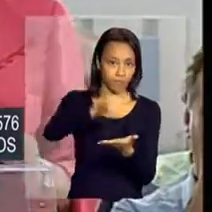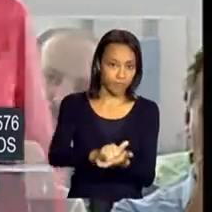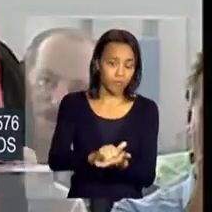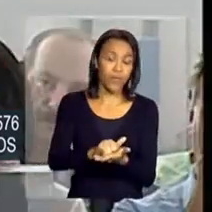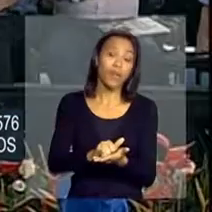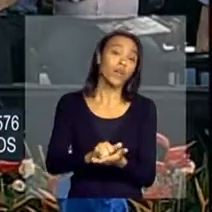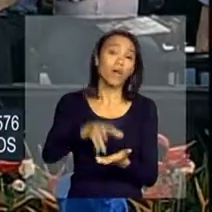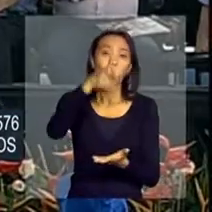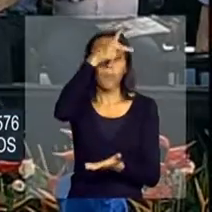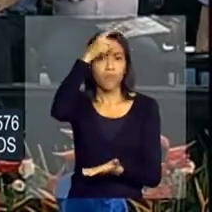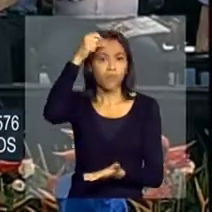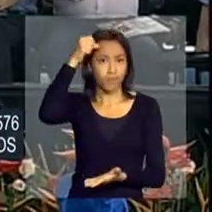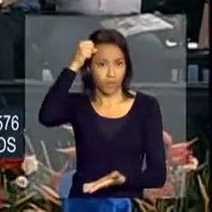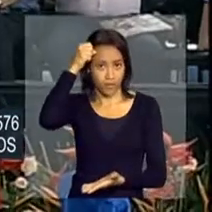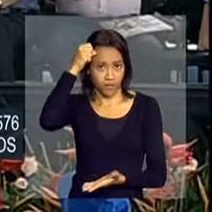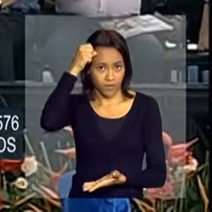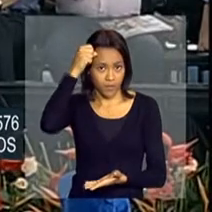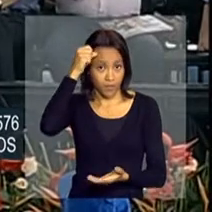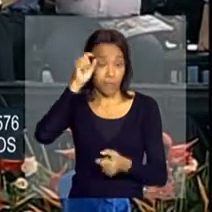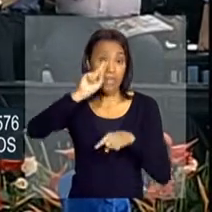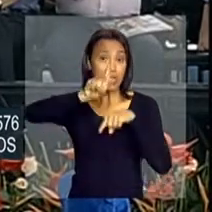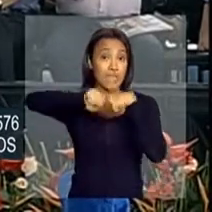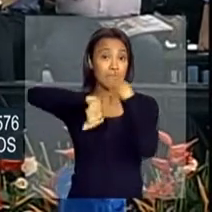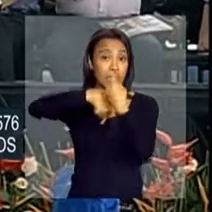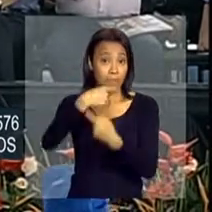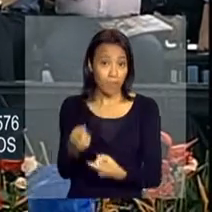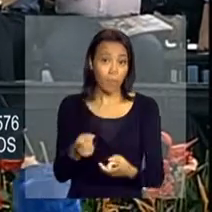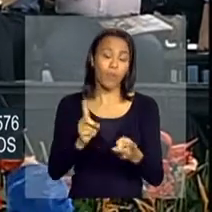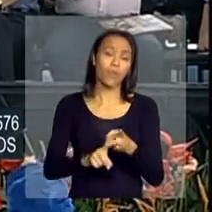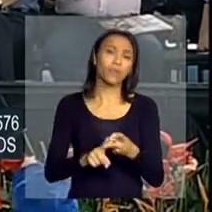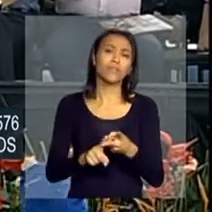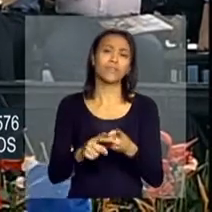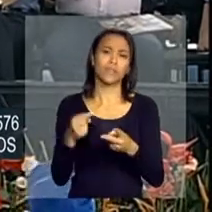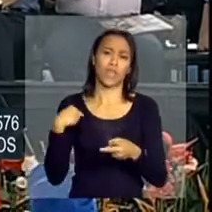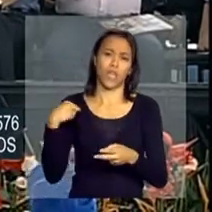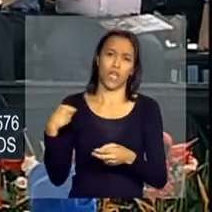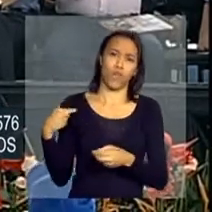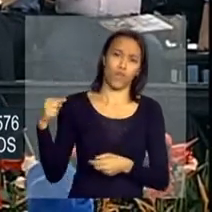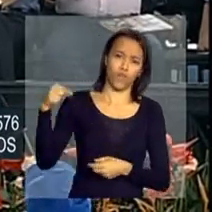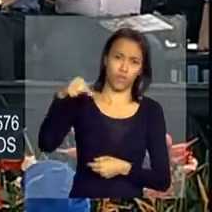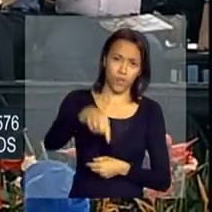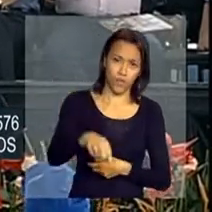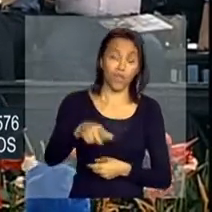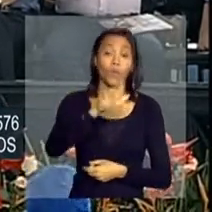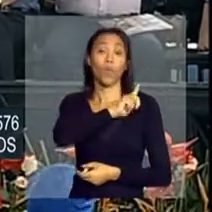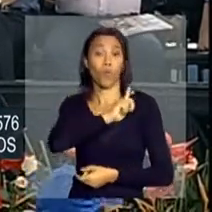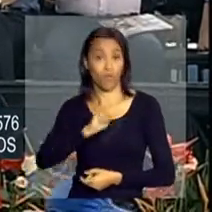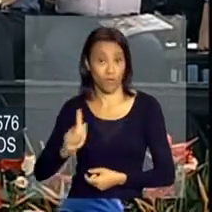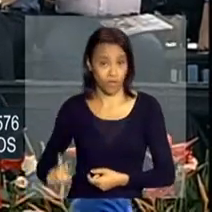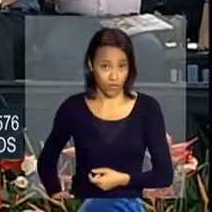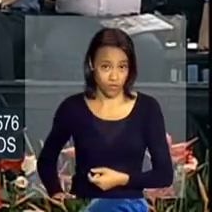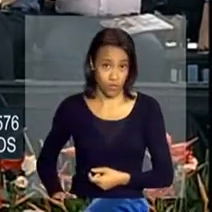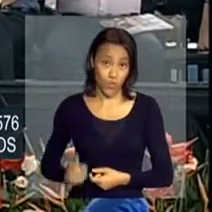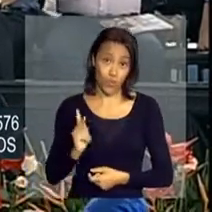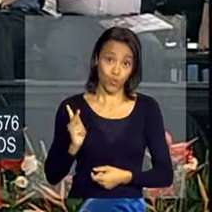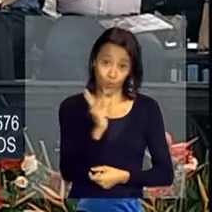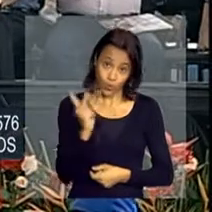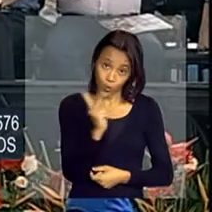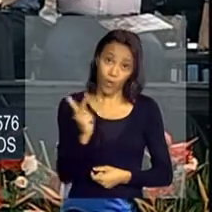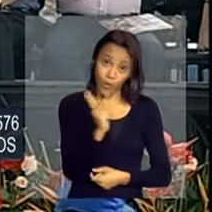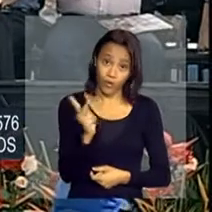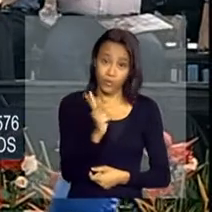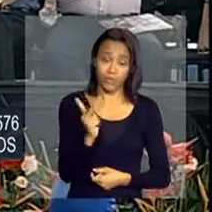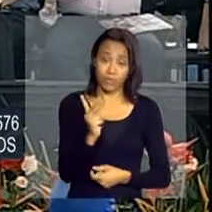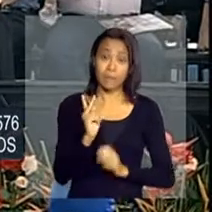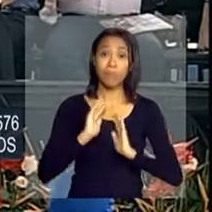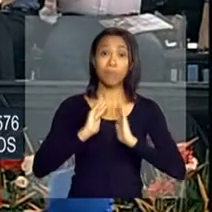prefeito Cartacho. Depois peguei e andei até aqui com o governador. Os dois